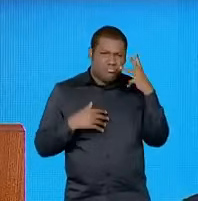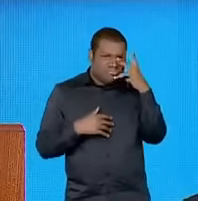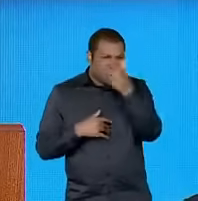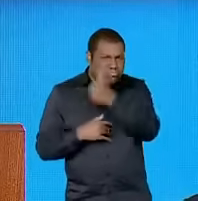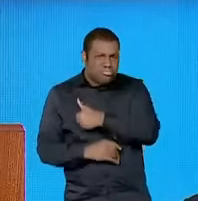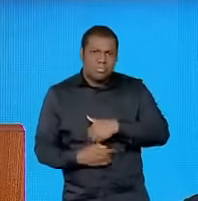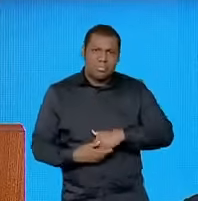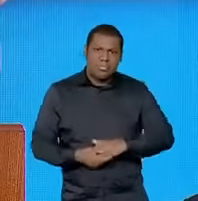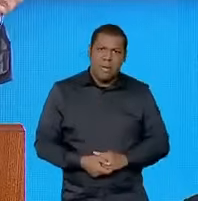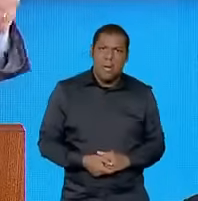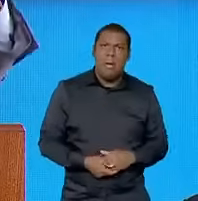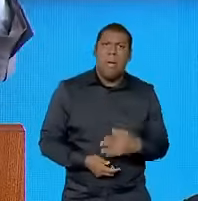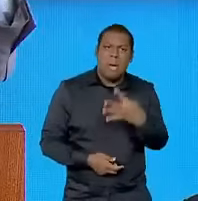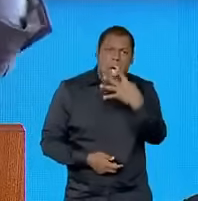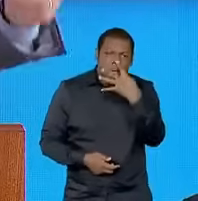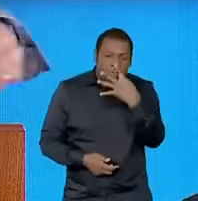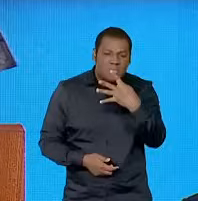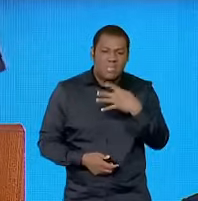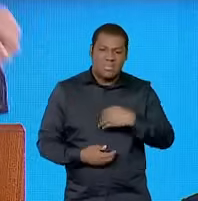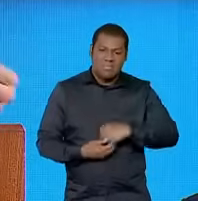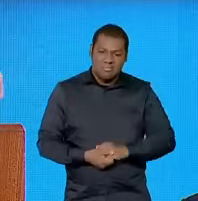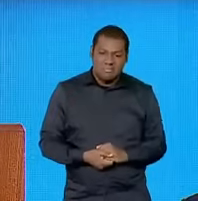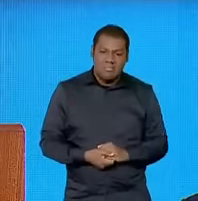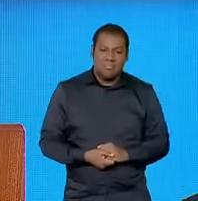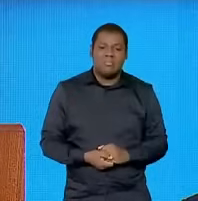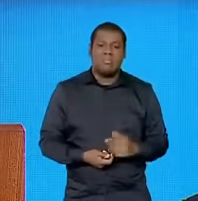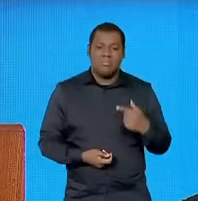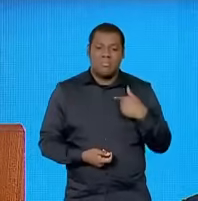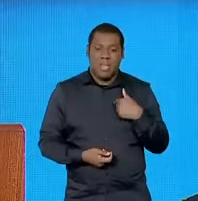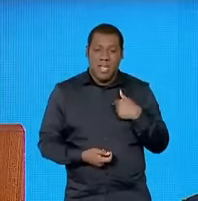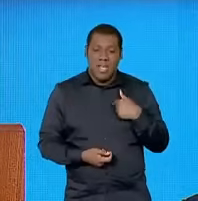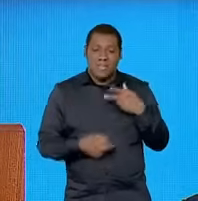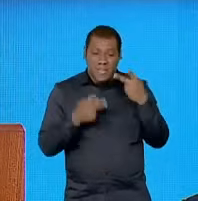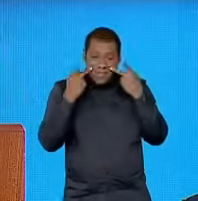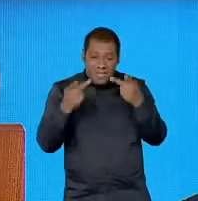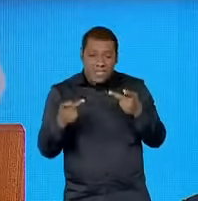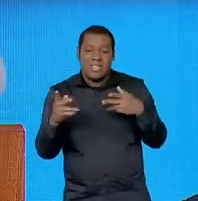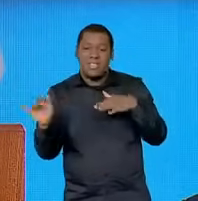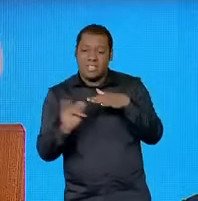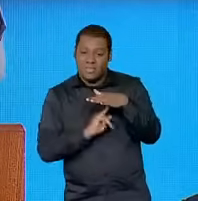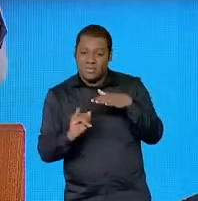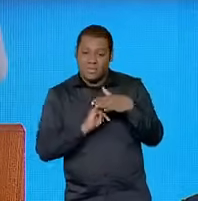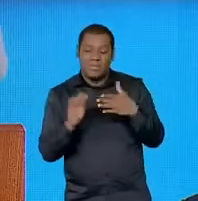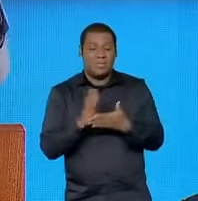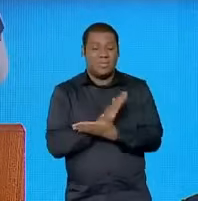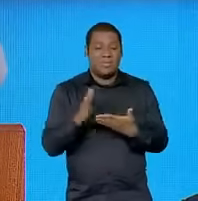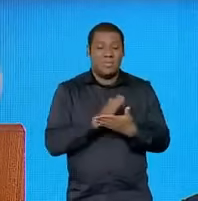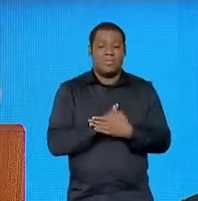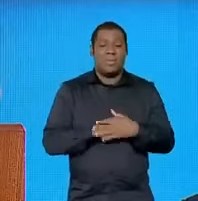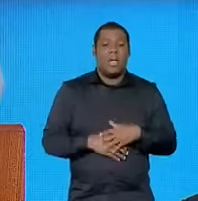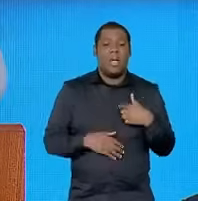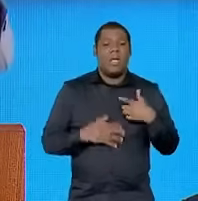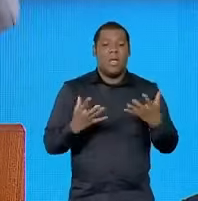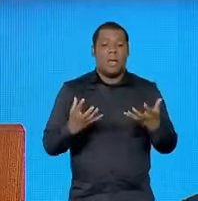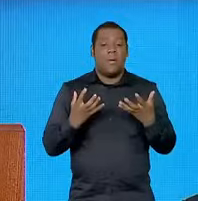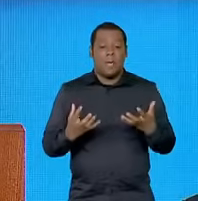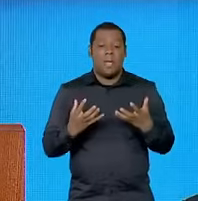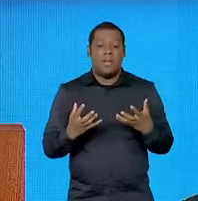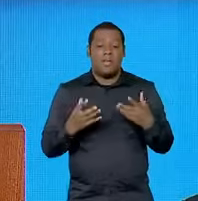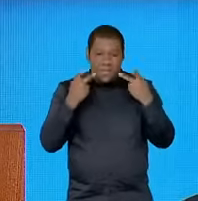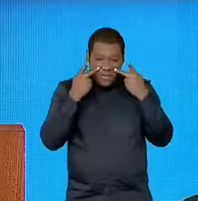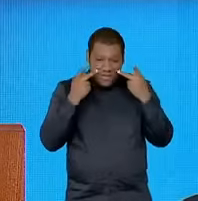Extraordinária, é porque as entidades, eu já tive o prazer de visitar algumas, eu estou devendo a visitar um conjunto habitacional Marisa